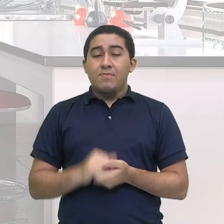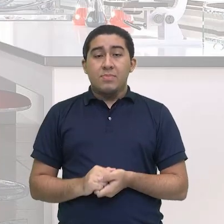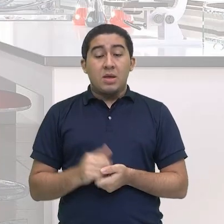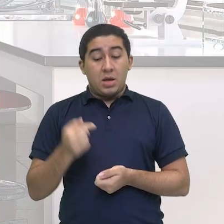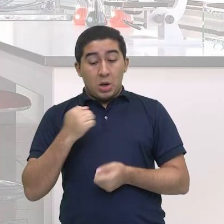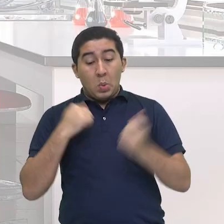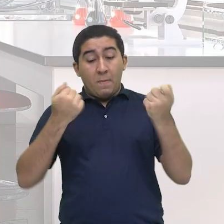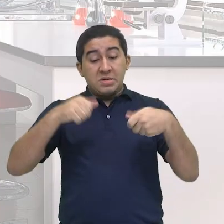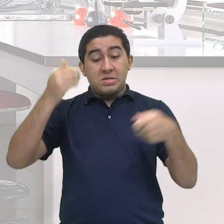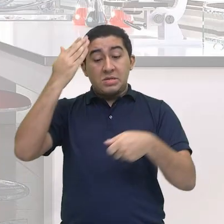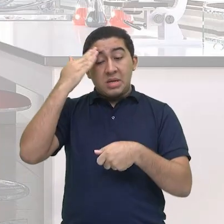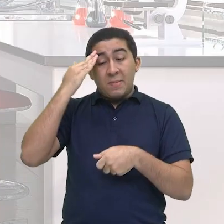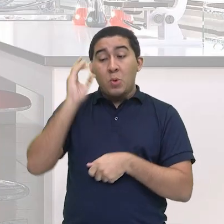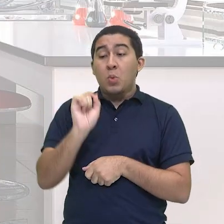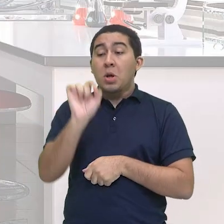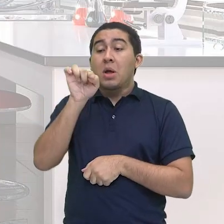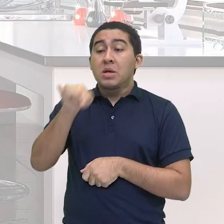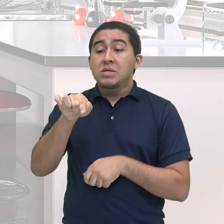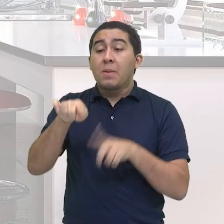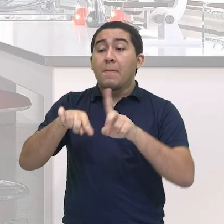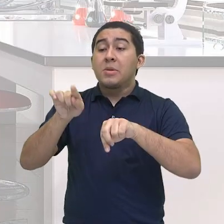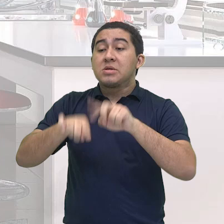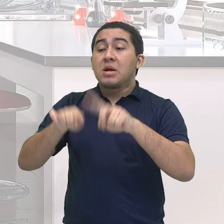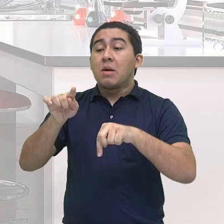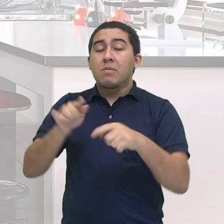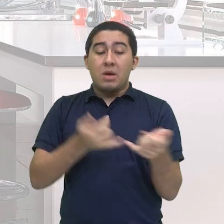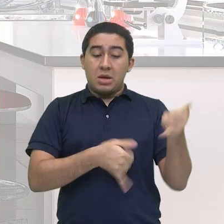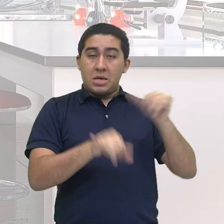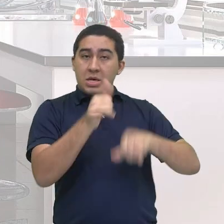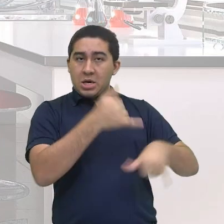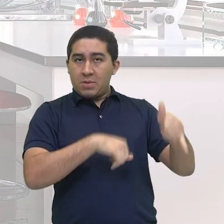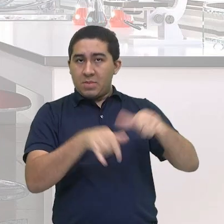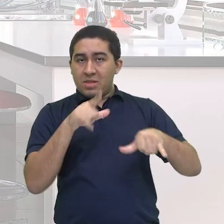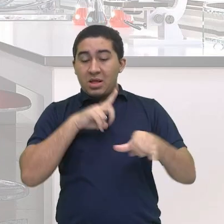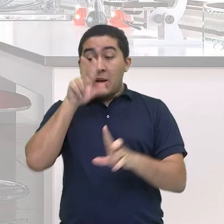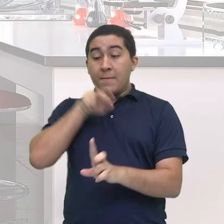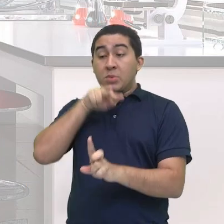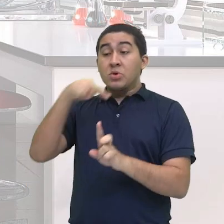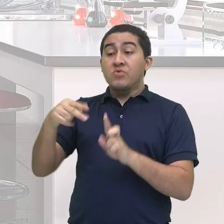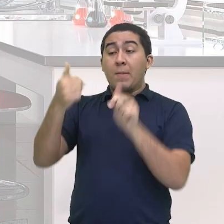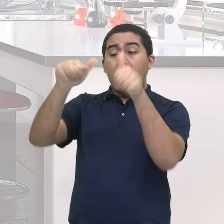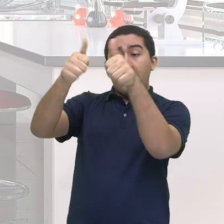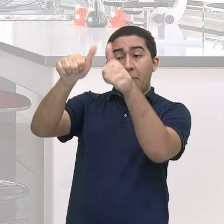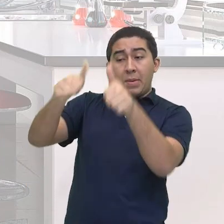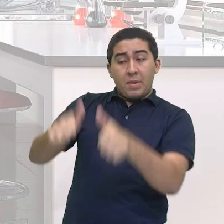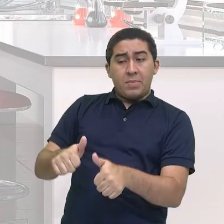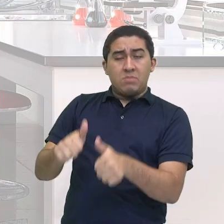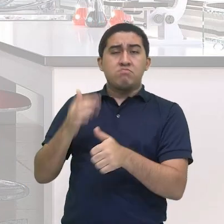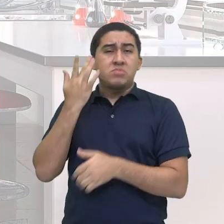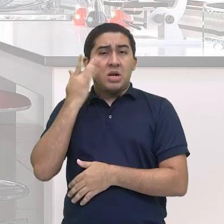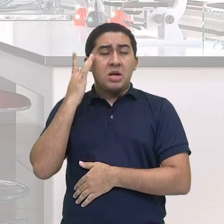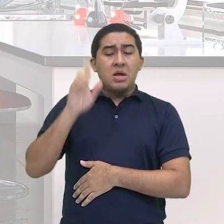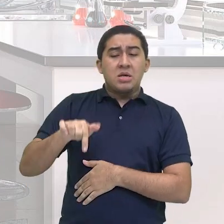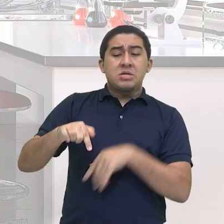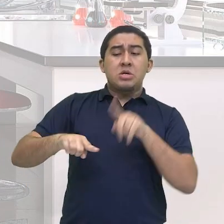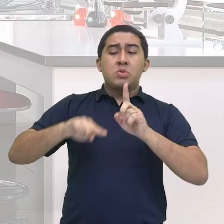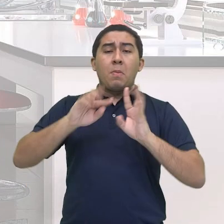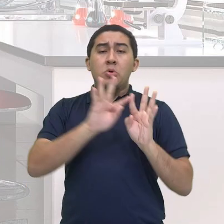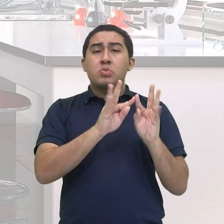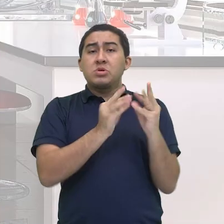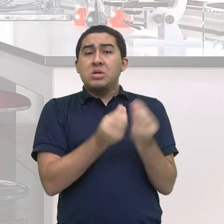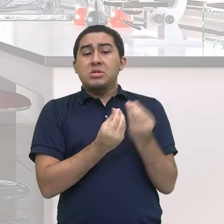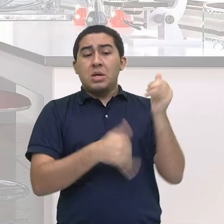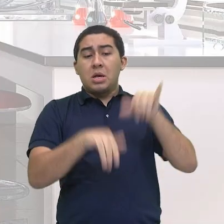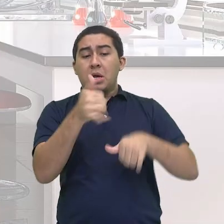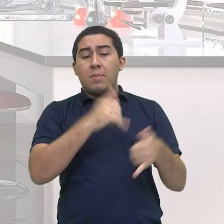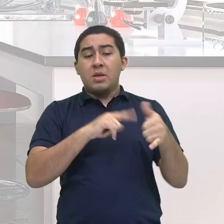preciso saber o que é aquilo ali. E a química vem com esse olhar. Eu quero fazer... Será que essa substância química ela